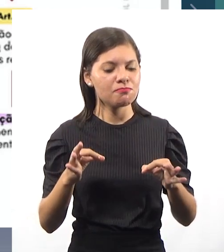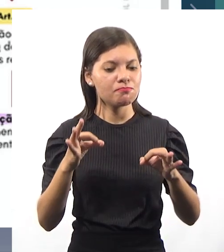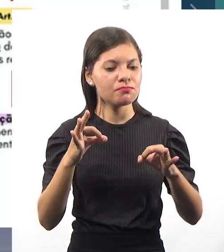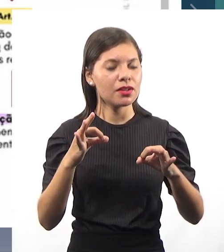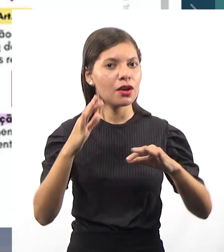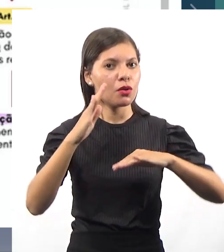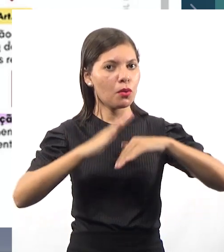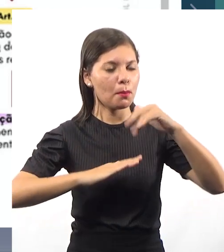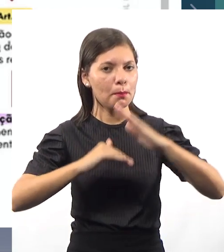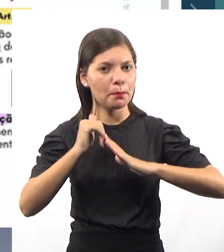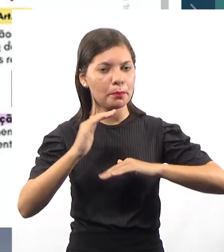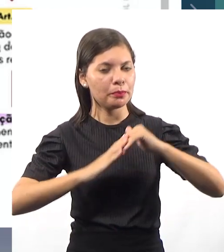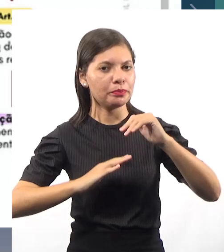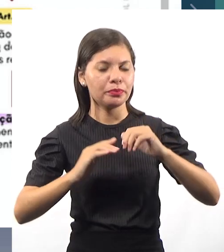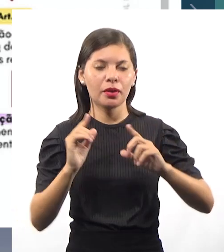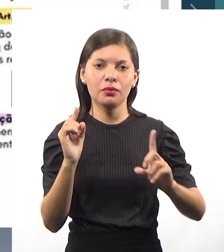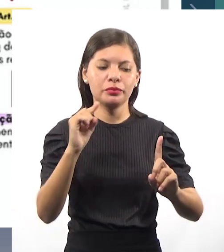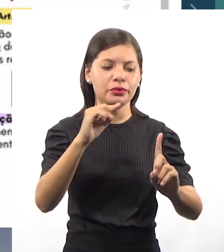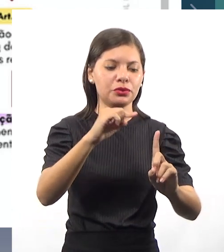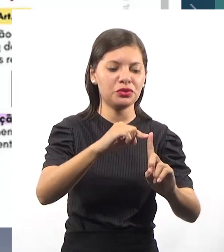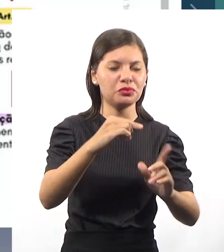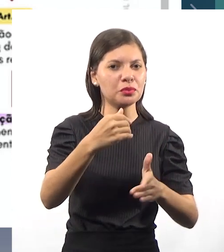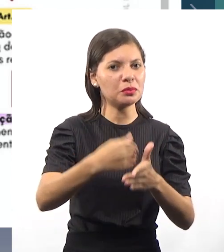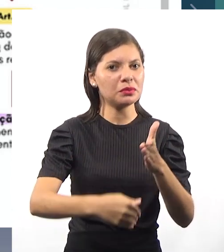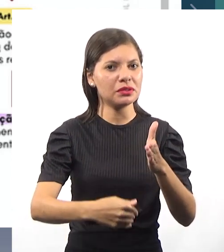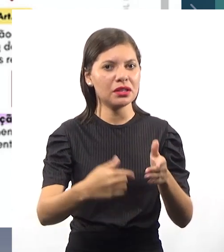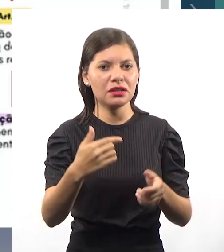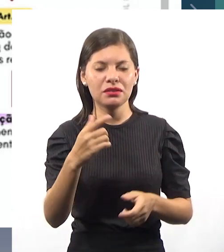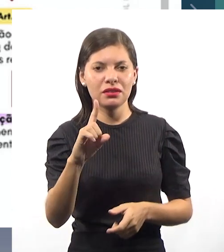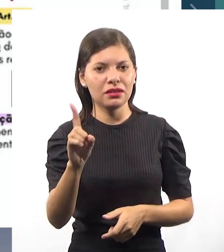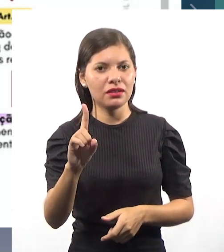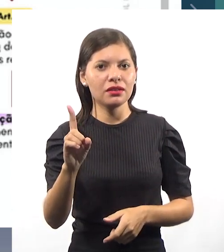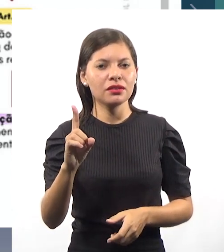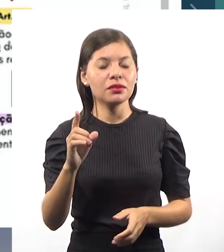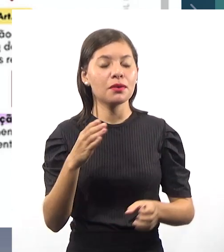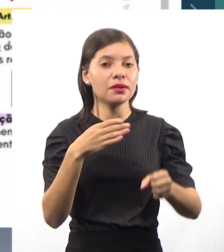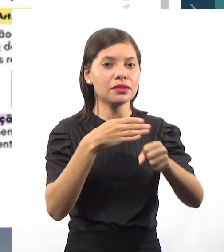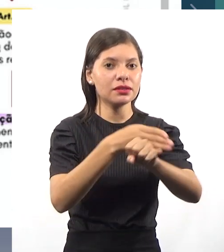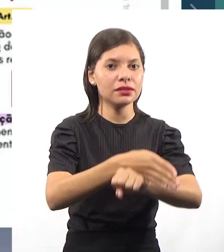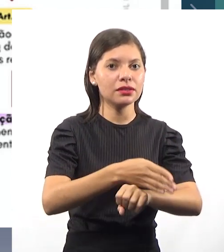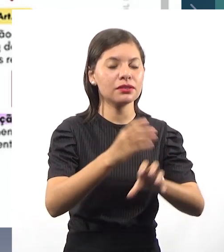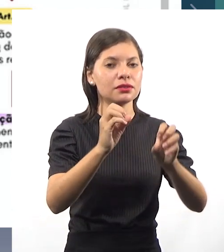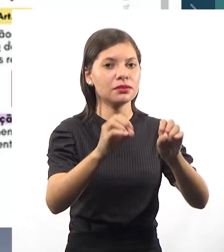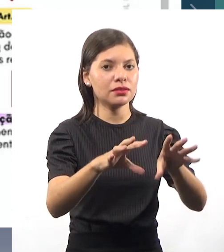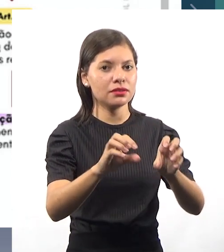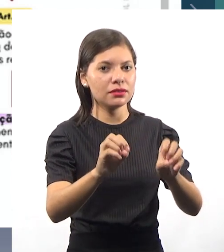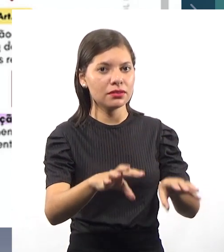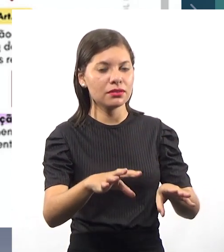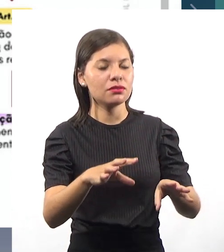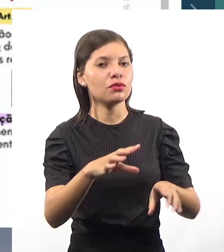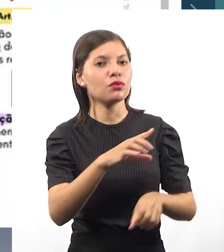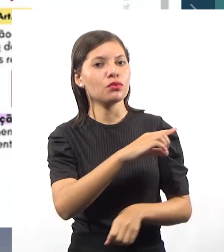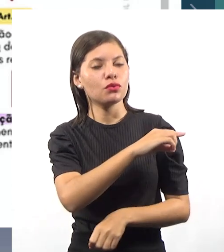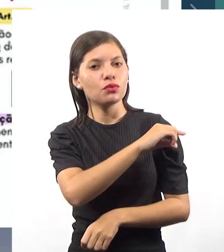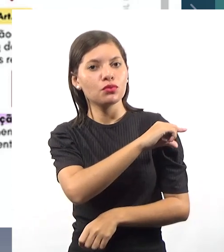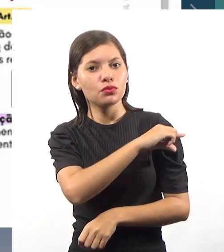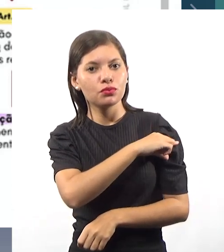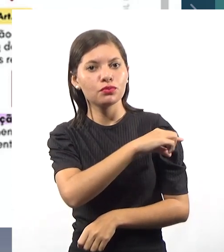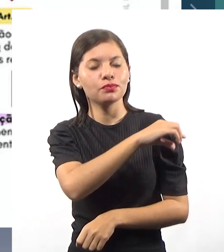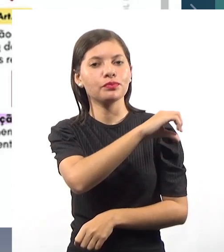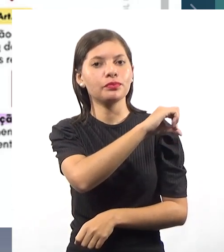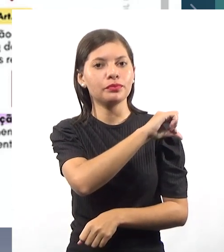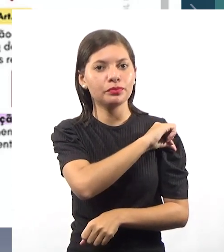competência. Não, o objetivo não é a promoção, mas sim o acesso ao ensino fundamental. Então, é